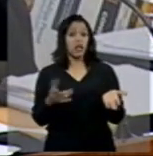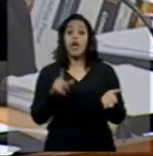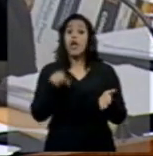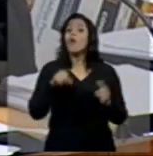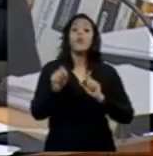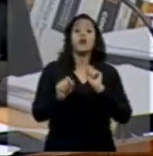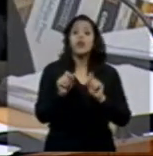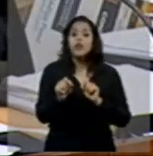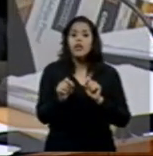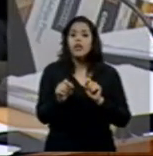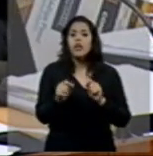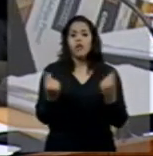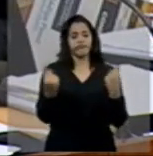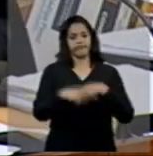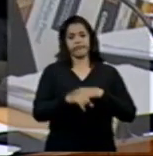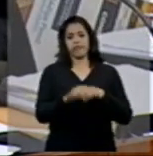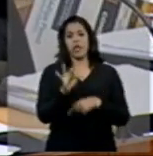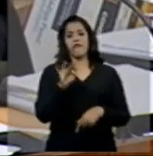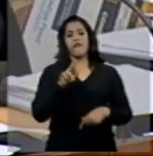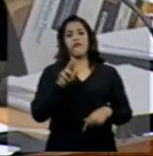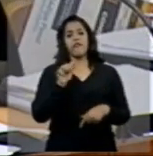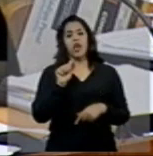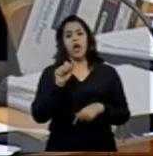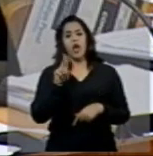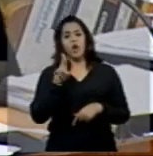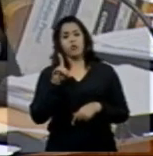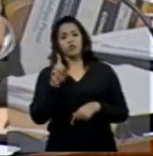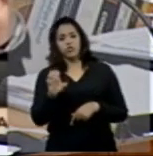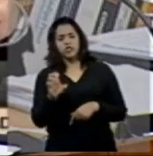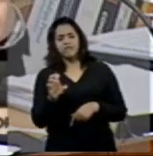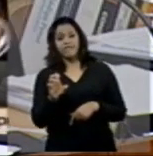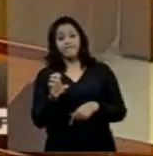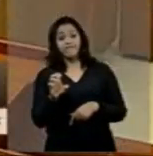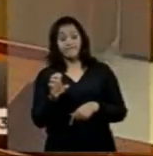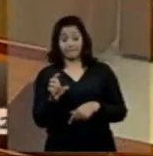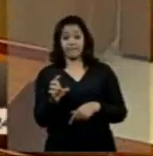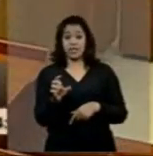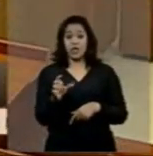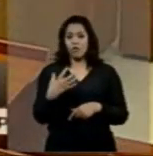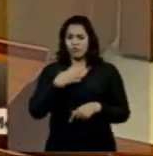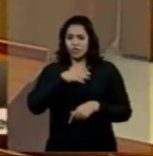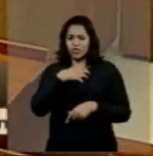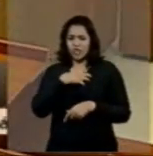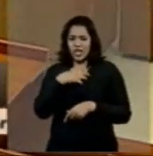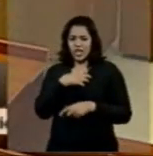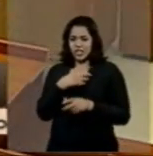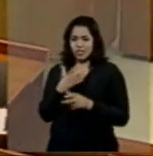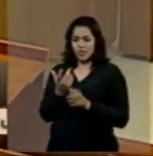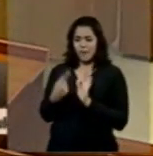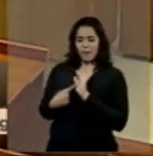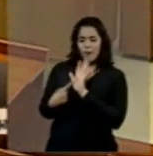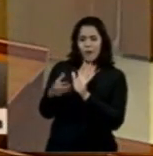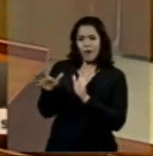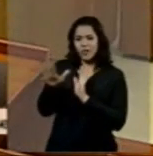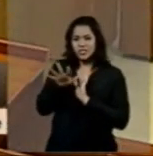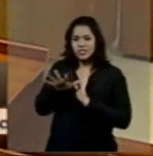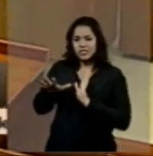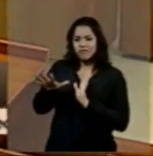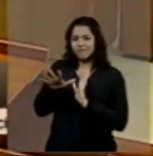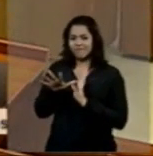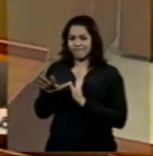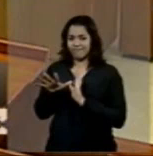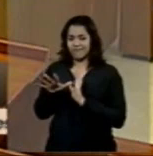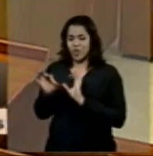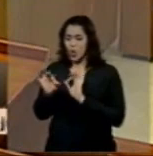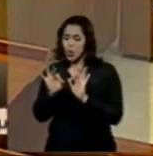Se trata de uma fraude cuja roupagem dada